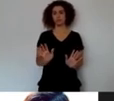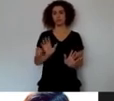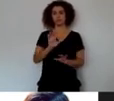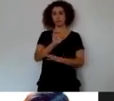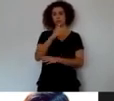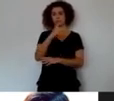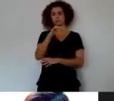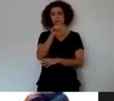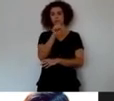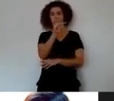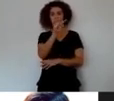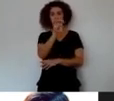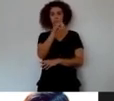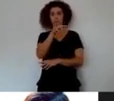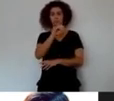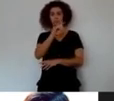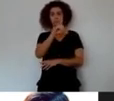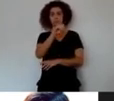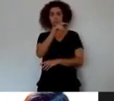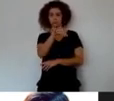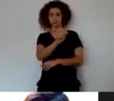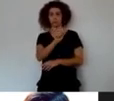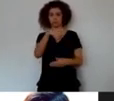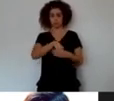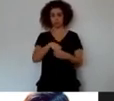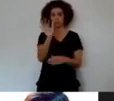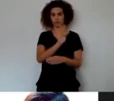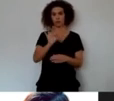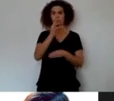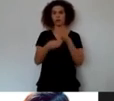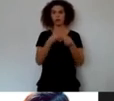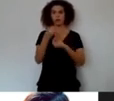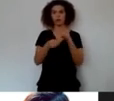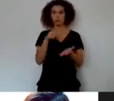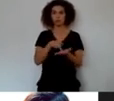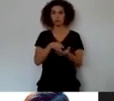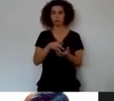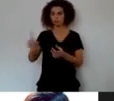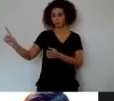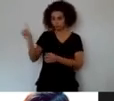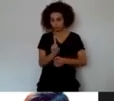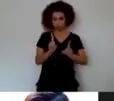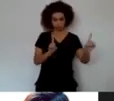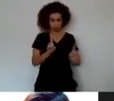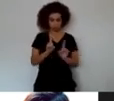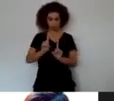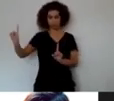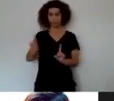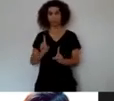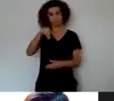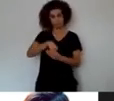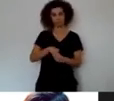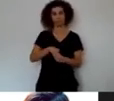epistemologia acadêmica e inserir as pessoas negras de fato nesse local, porque eu mesmo, né,